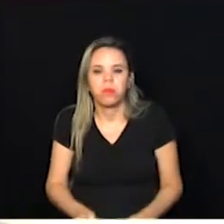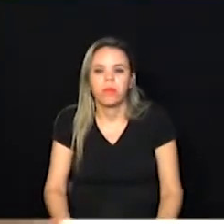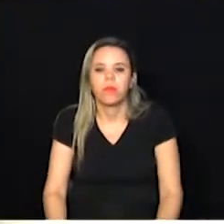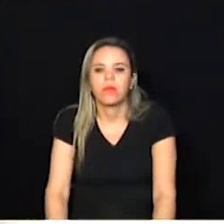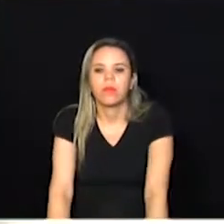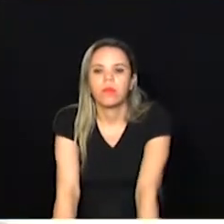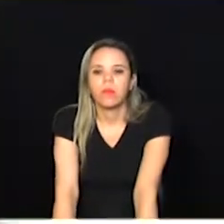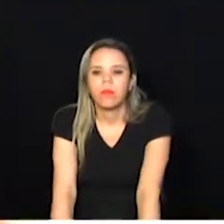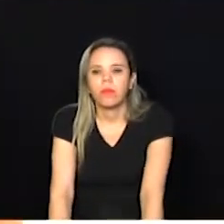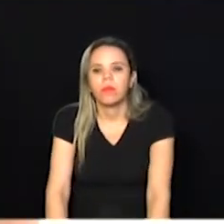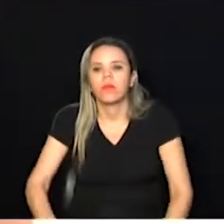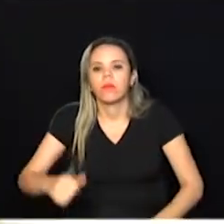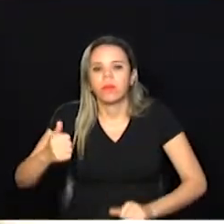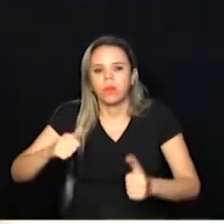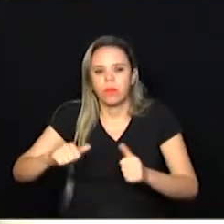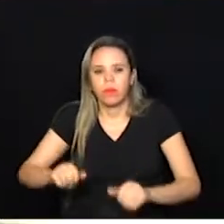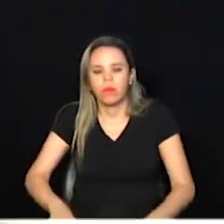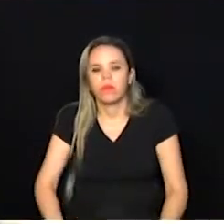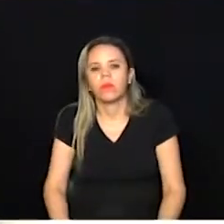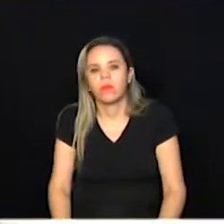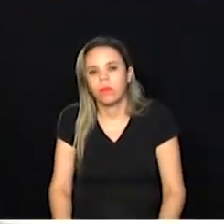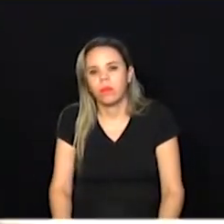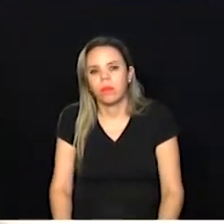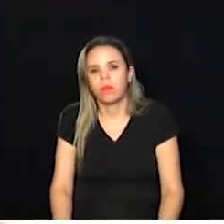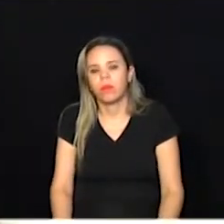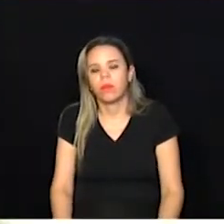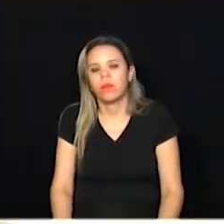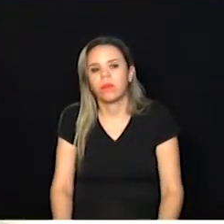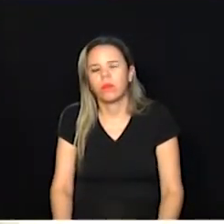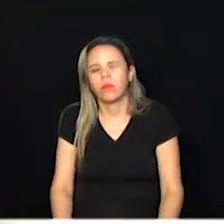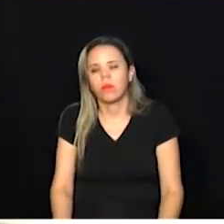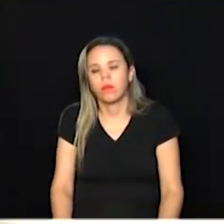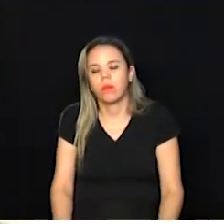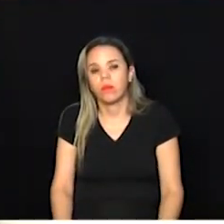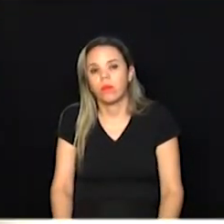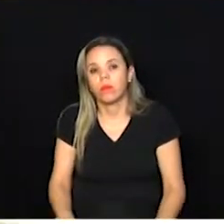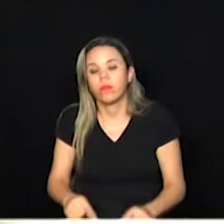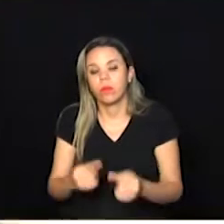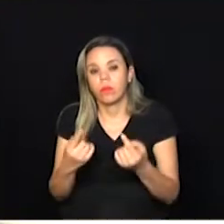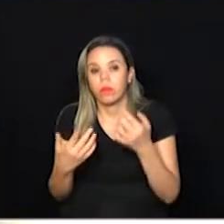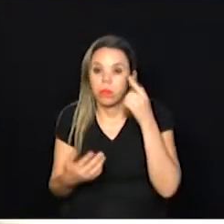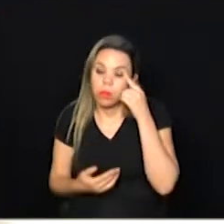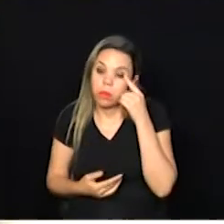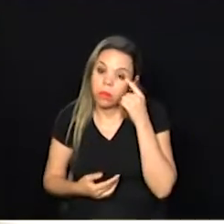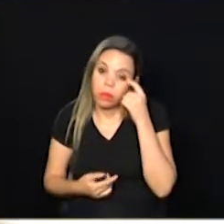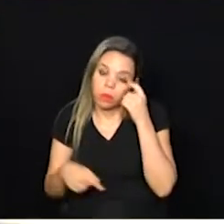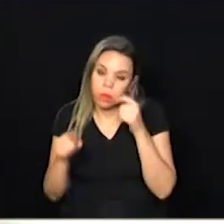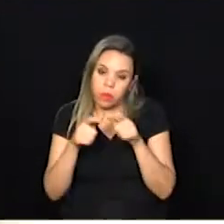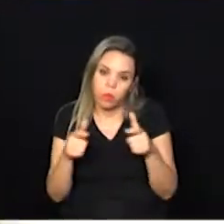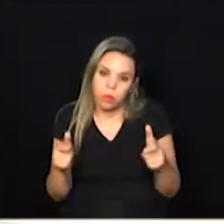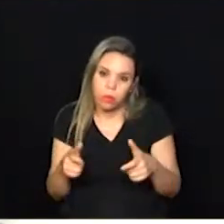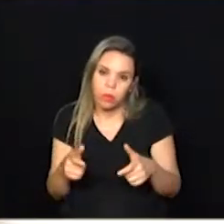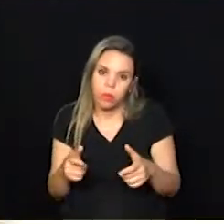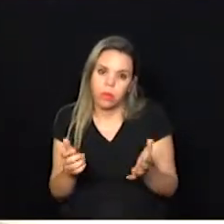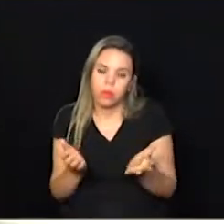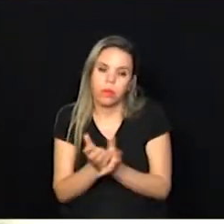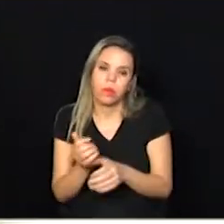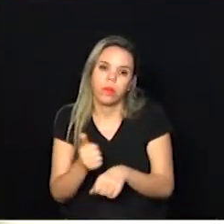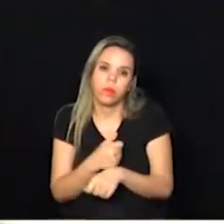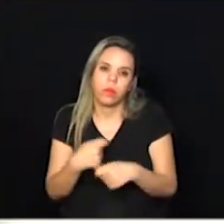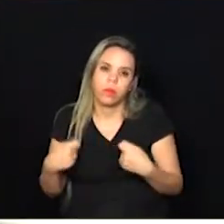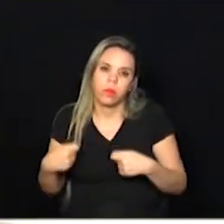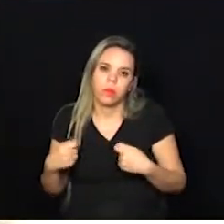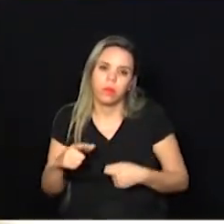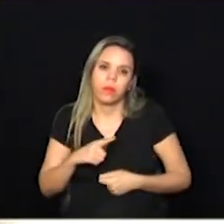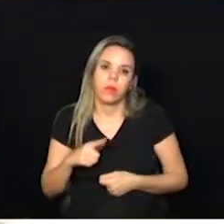Para avaliar isso, mas esses são os desafios, né? Para que você amplie a equipe, você precisa